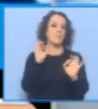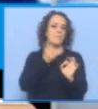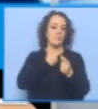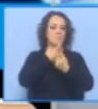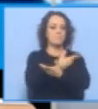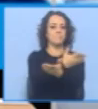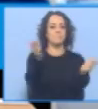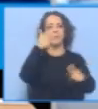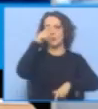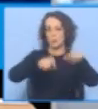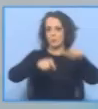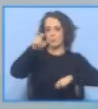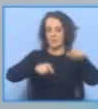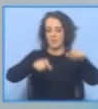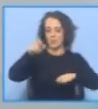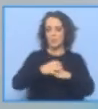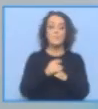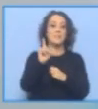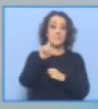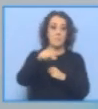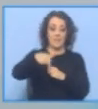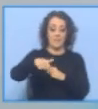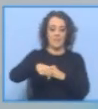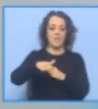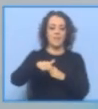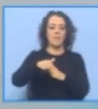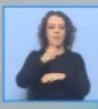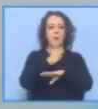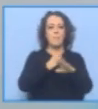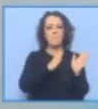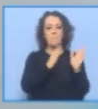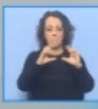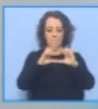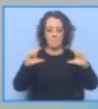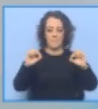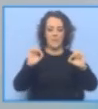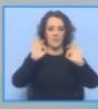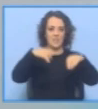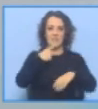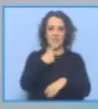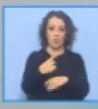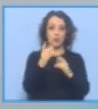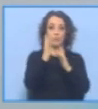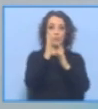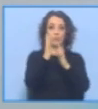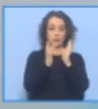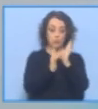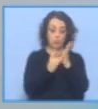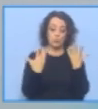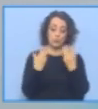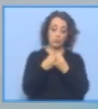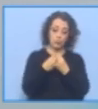humanidade. Também aqui na parte final surge que Jesus desceu então com eles para Nazaré